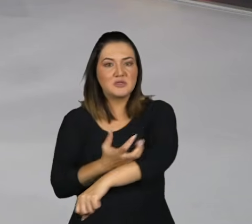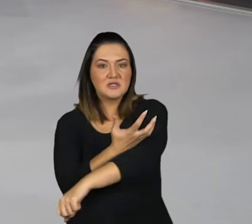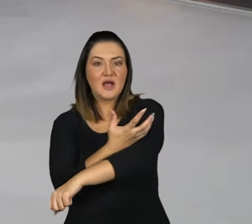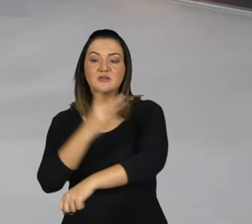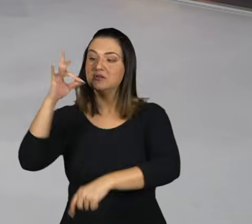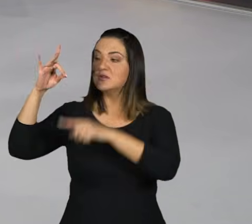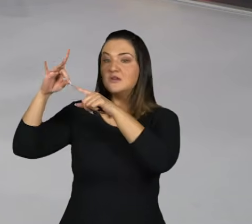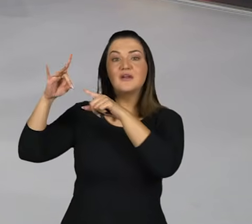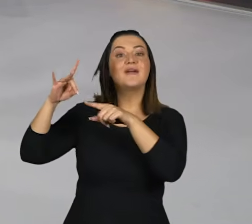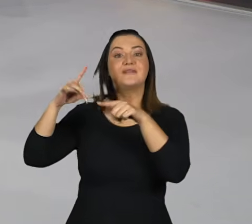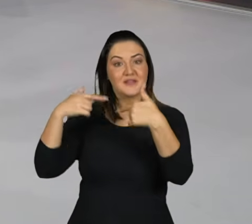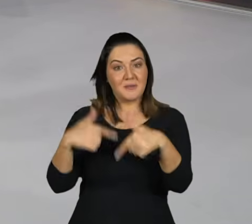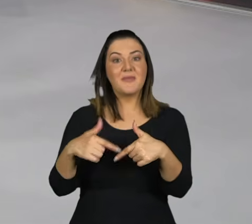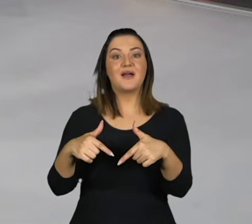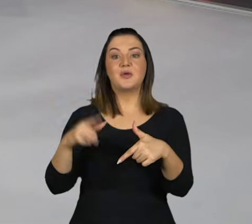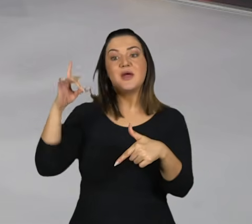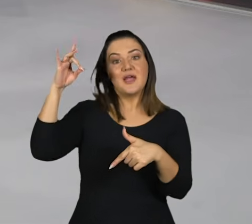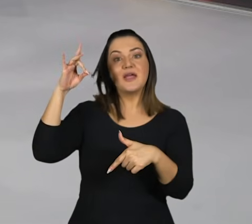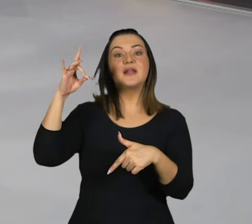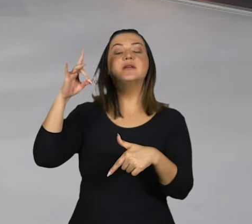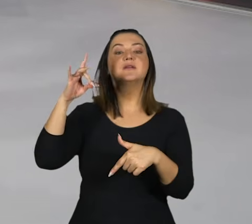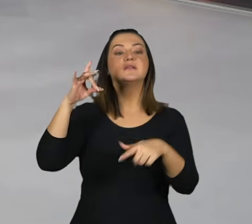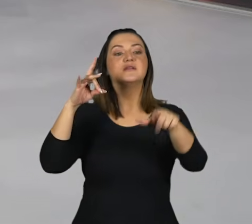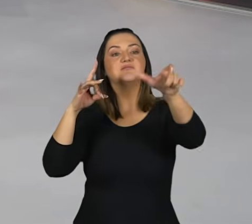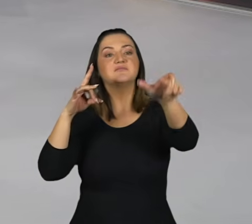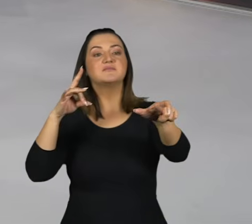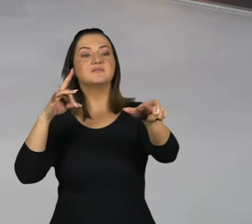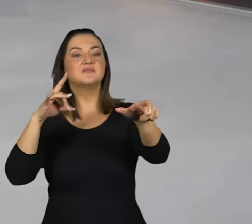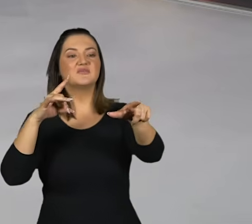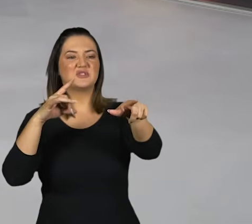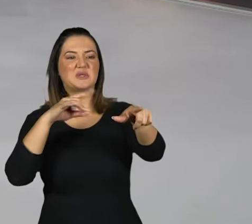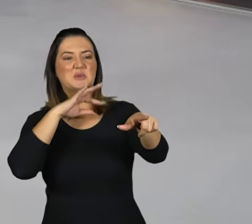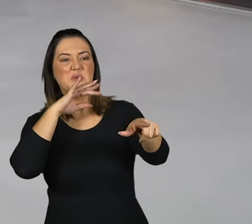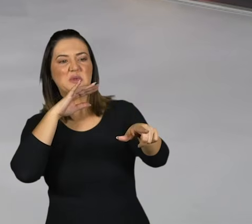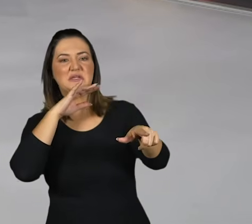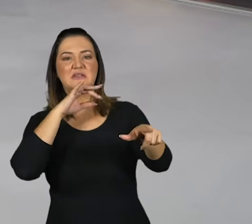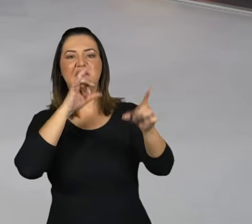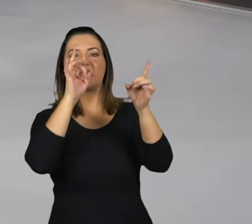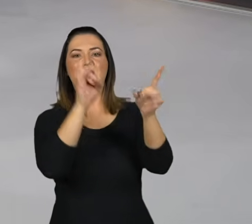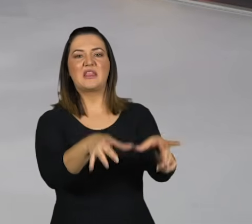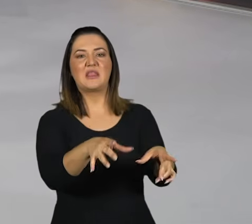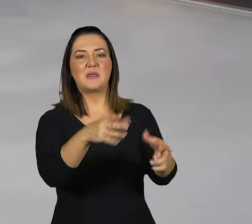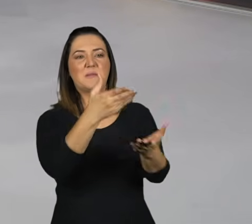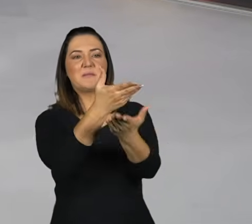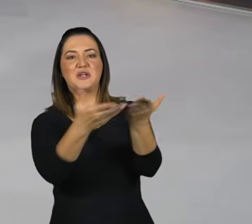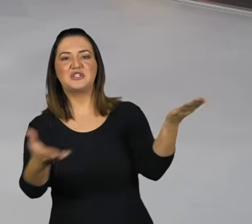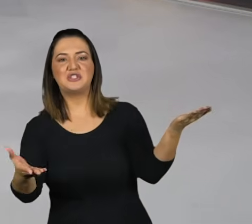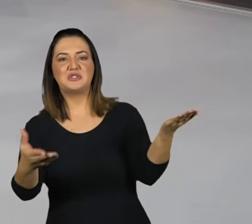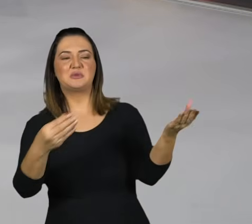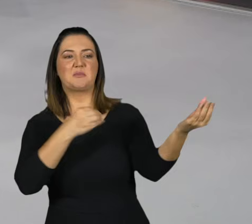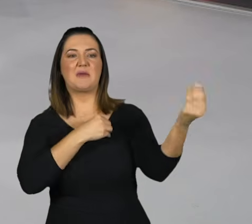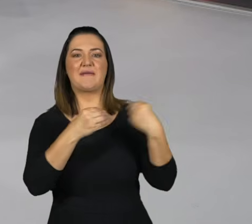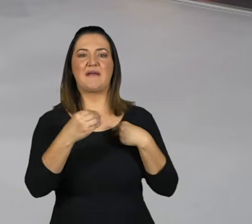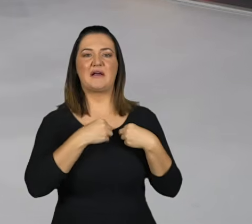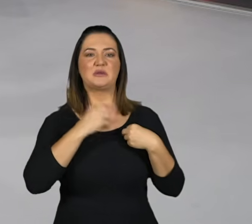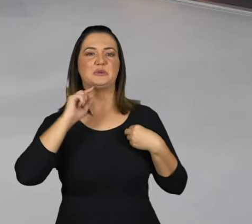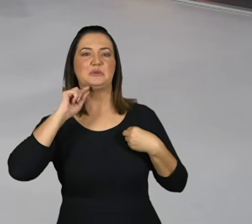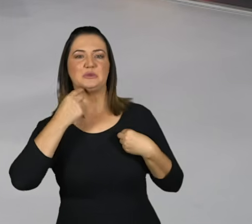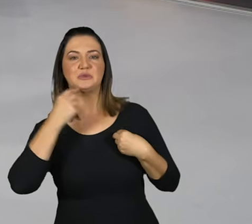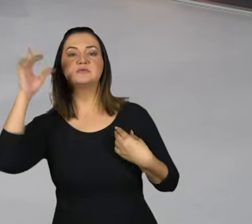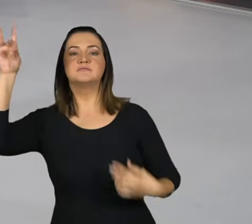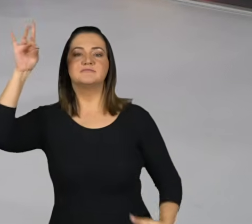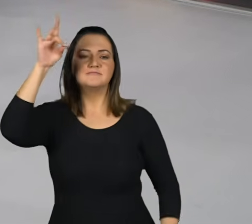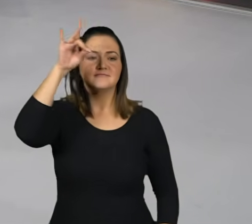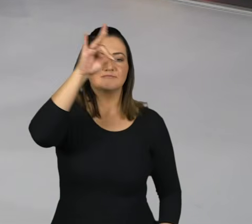o Espírito Santo que faz essa obra de pegar você do nada, da lama, da sarjeta, da perdição, das trevas, e